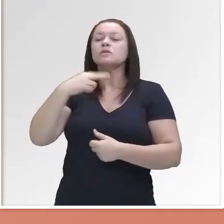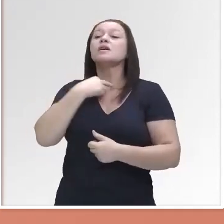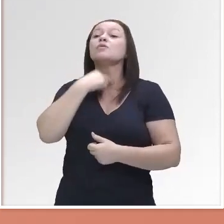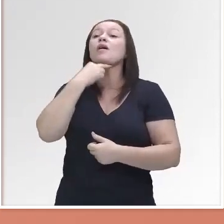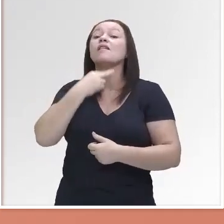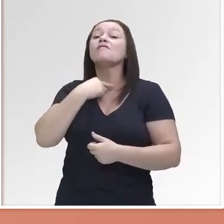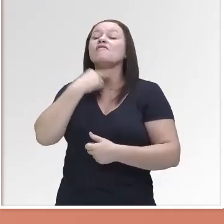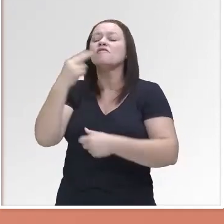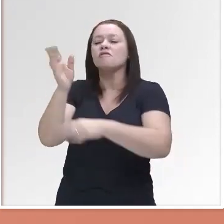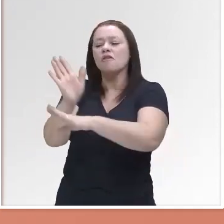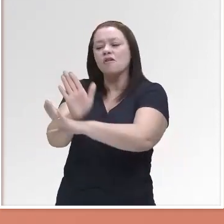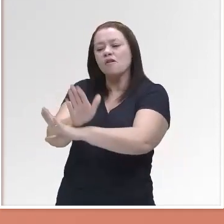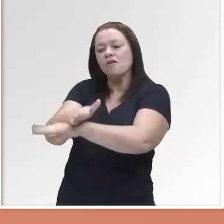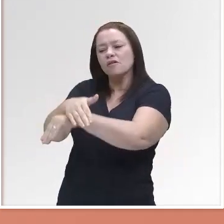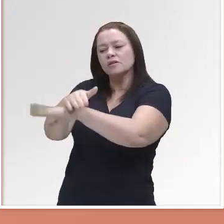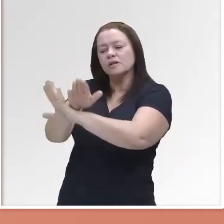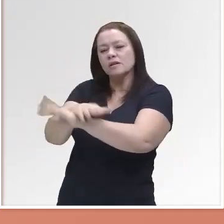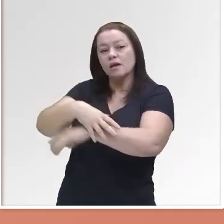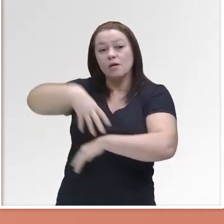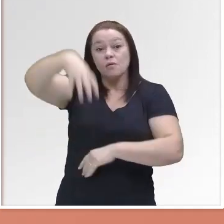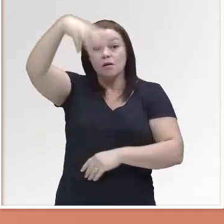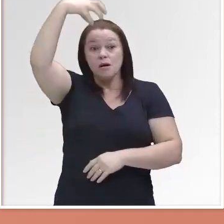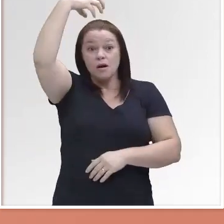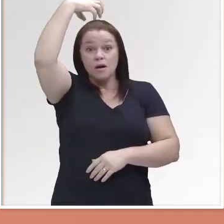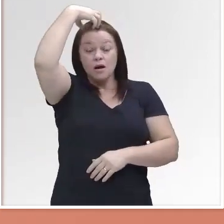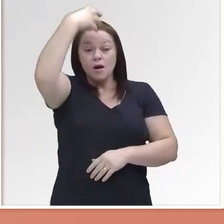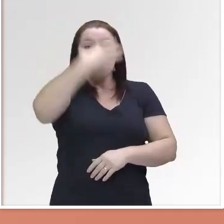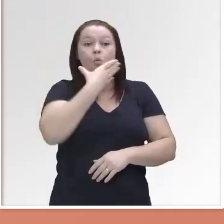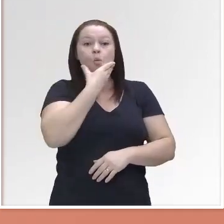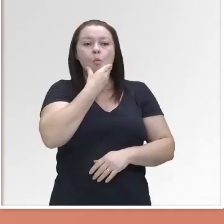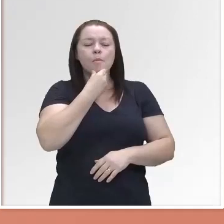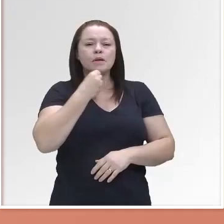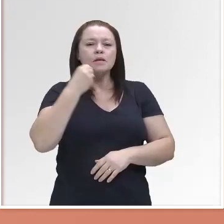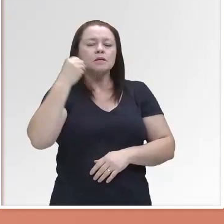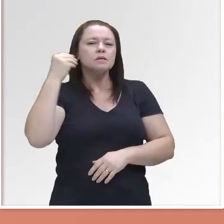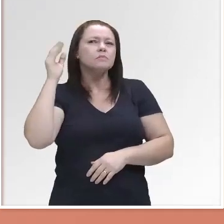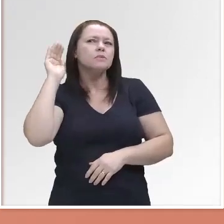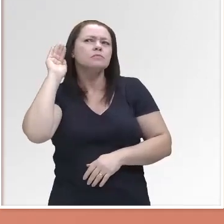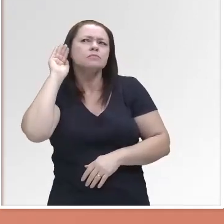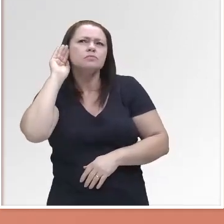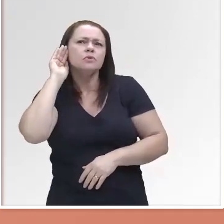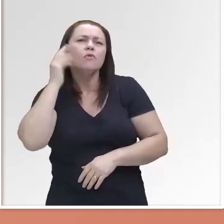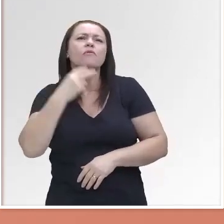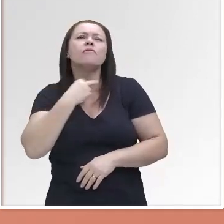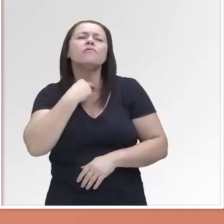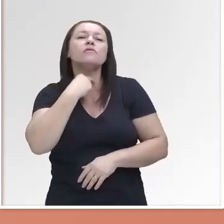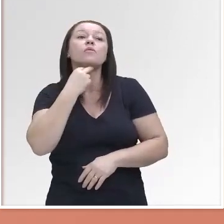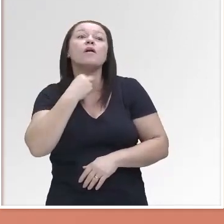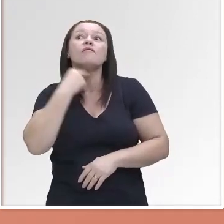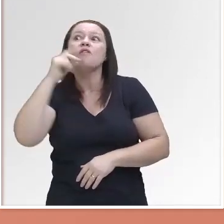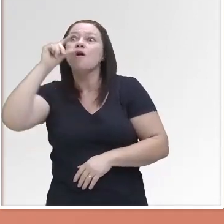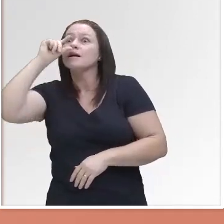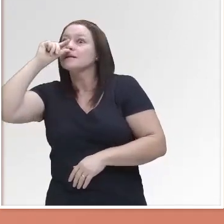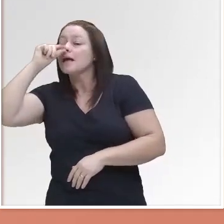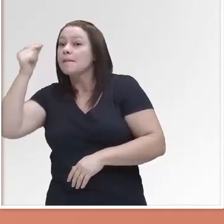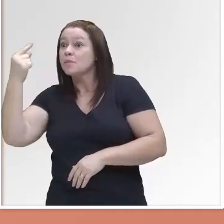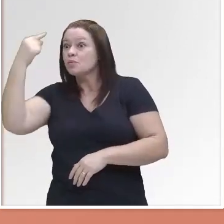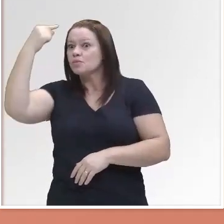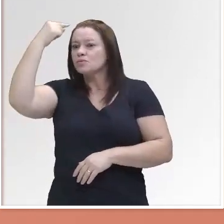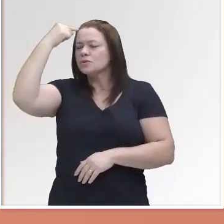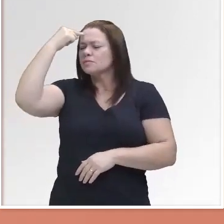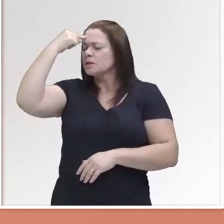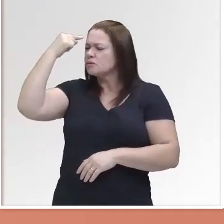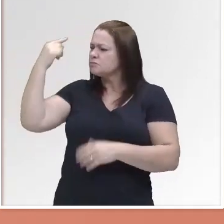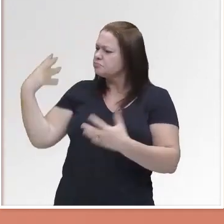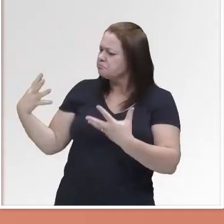ficou logo enfeitiçado e decidiu casar com ela. Ariel tinha perdido o amor da sua vida e iria ser escrava